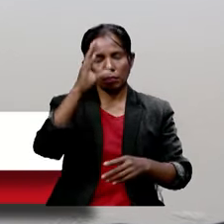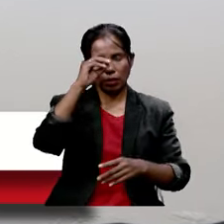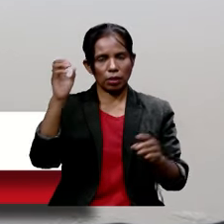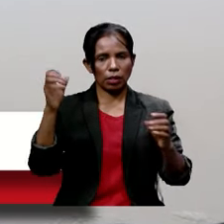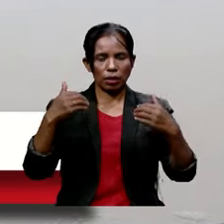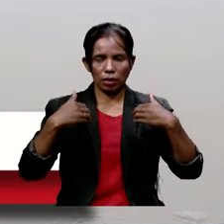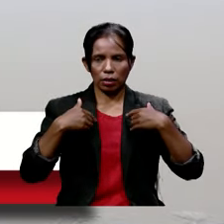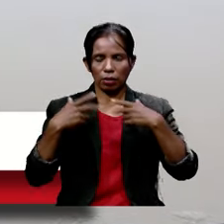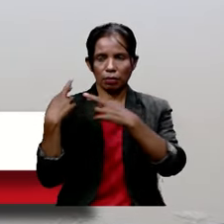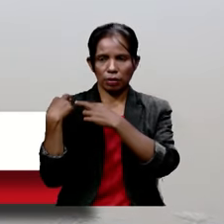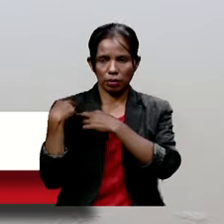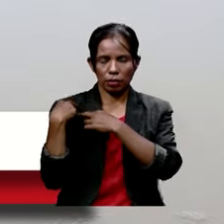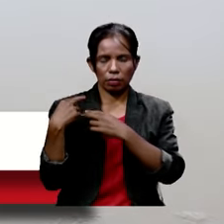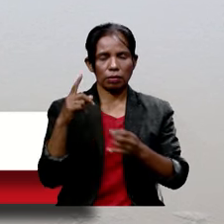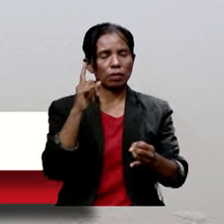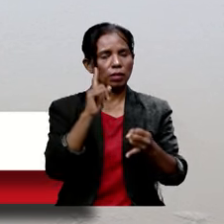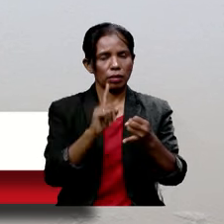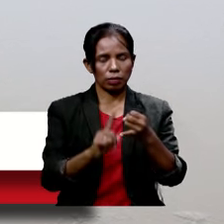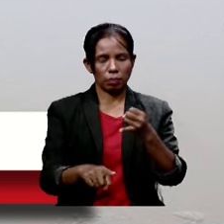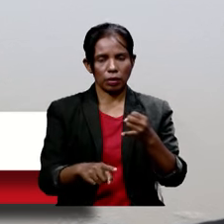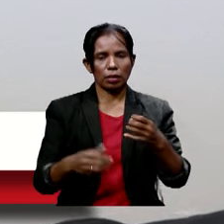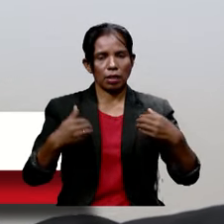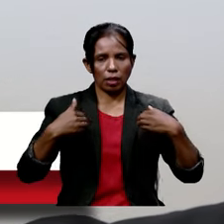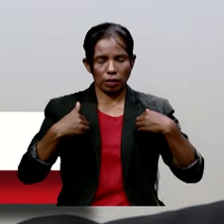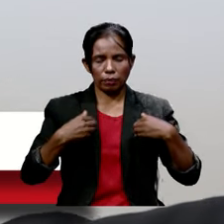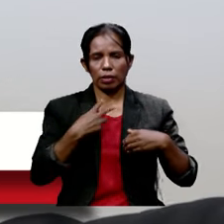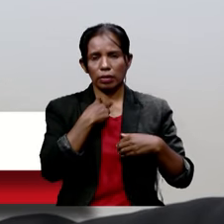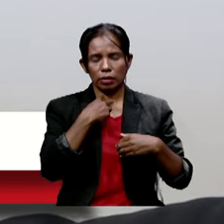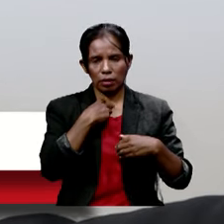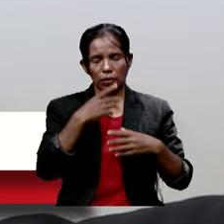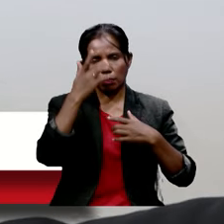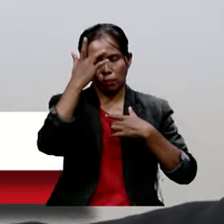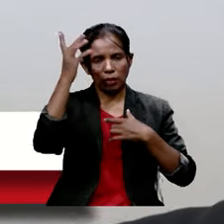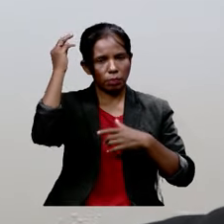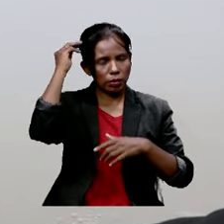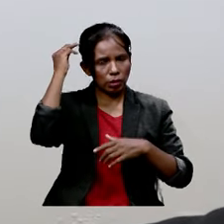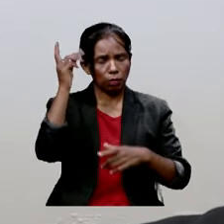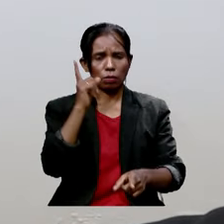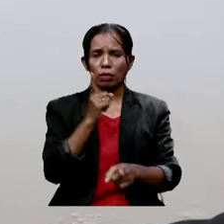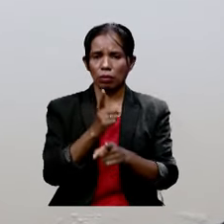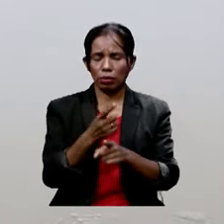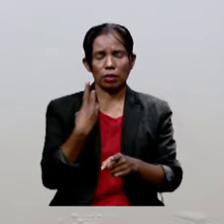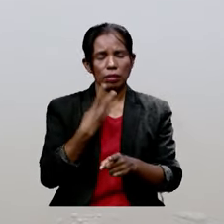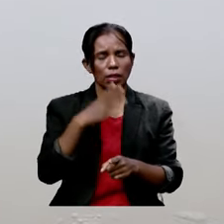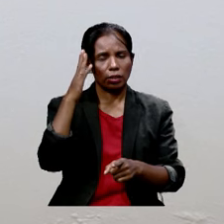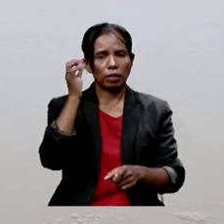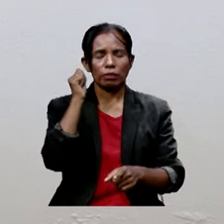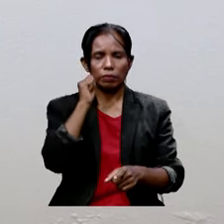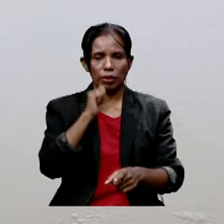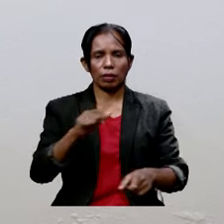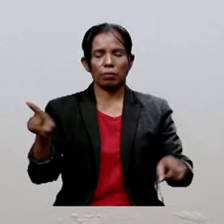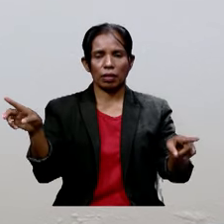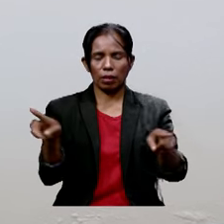mai nia hetan depresaun tuir lolos ita hatene kata feto nene bele sai hanesa